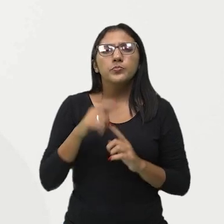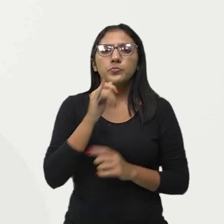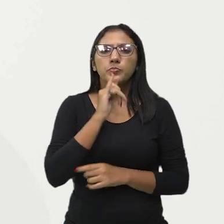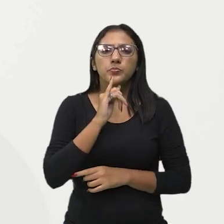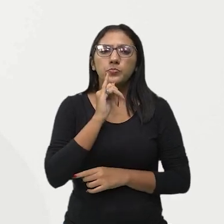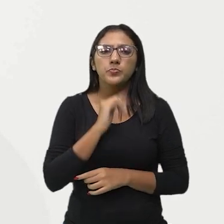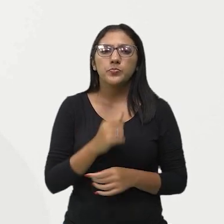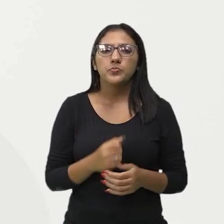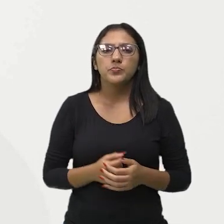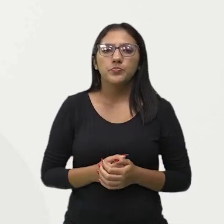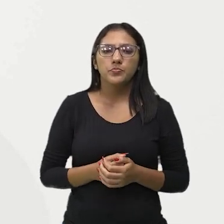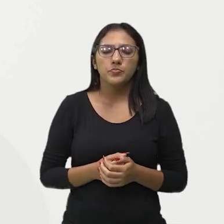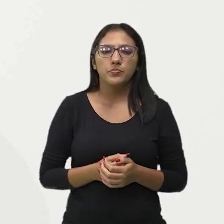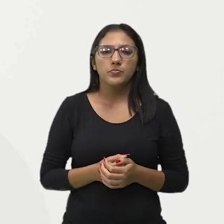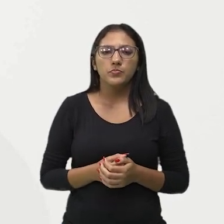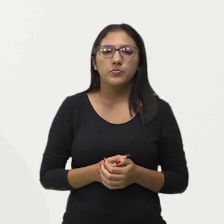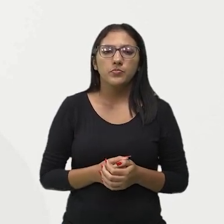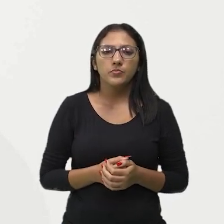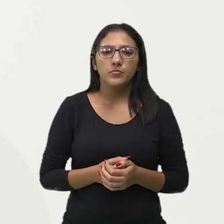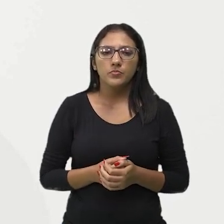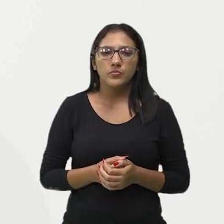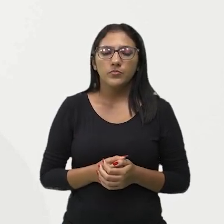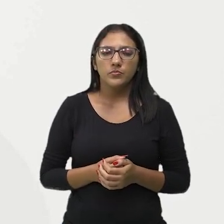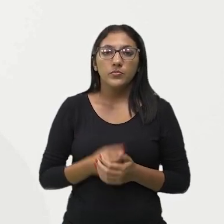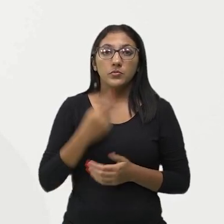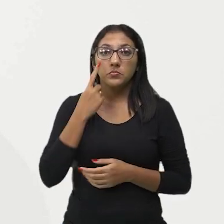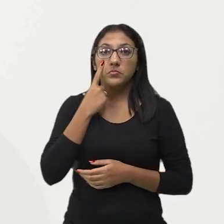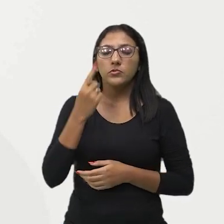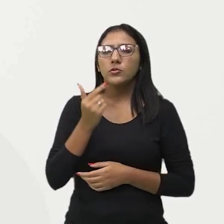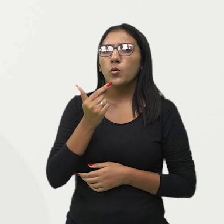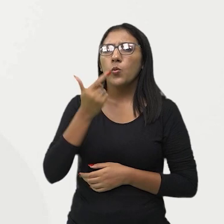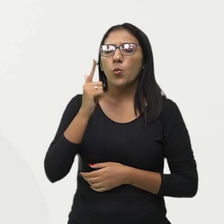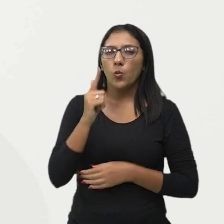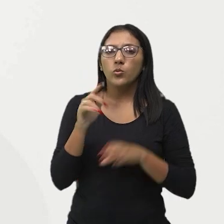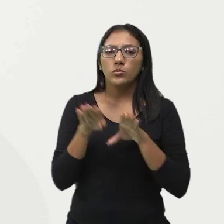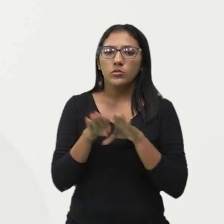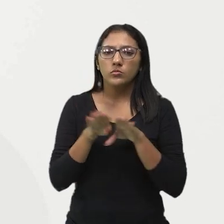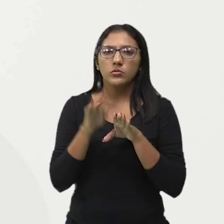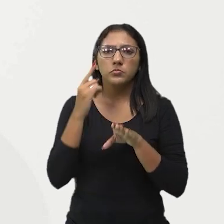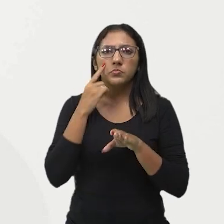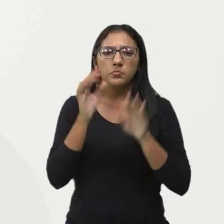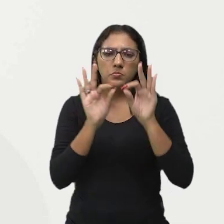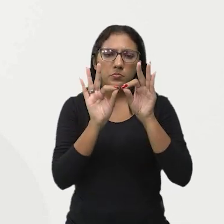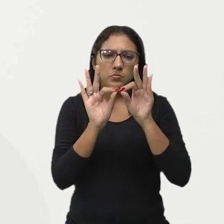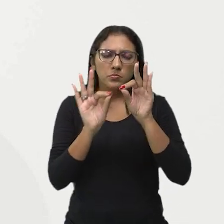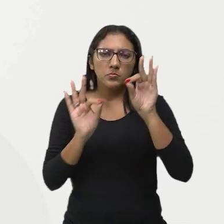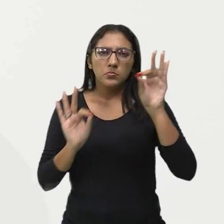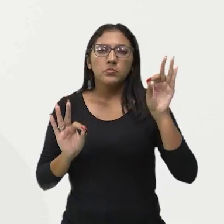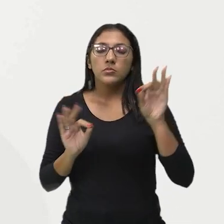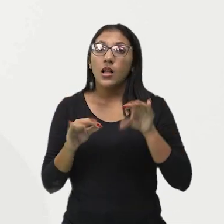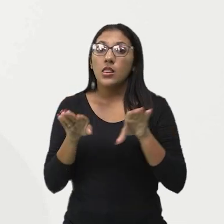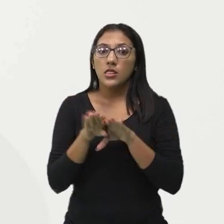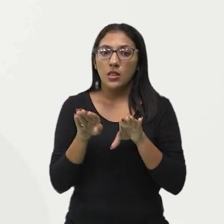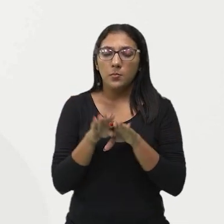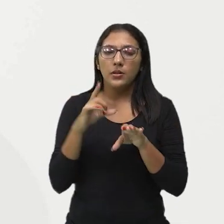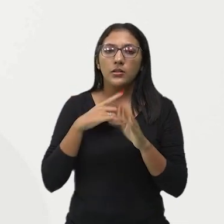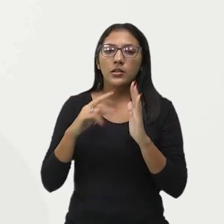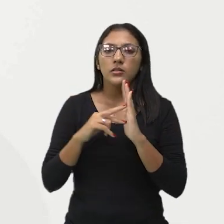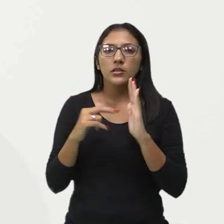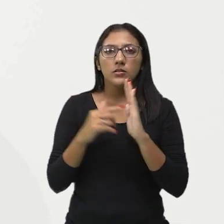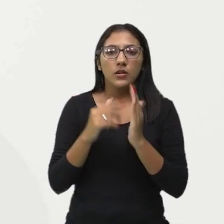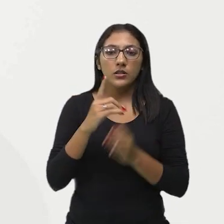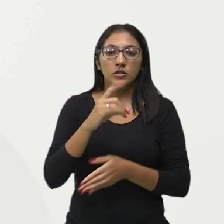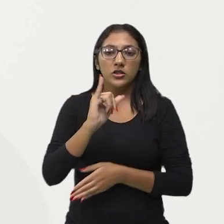traçar aqui um outro. Esse que o professor vai traçar aqui, ó, também é chamado de diâmetro da circunferência. Por quê?